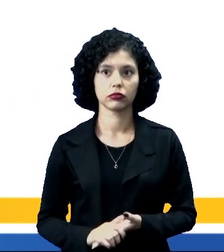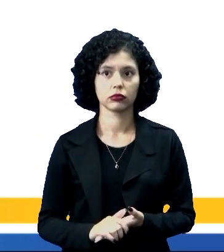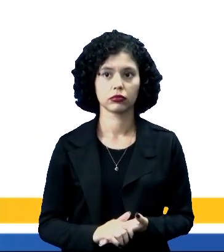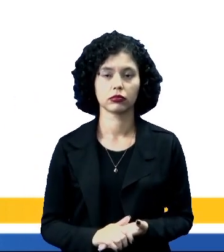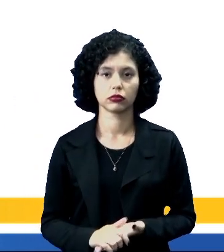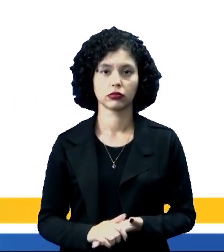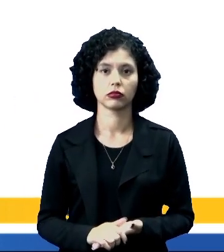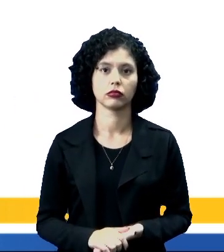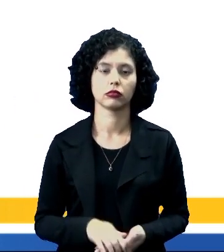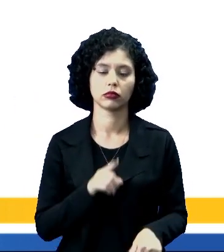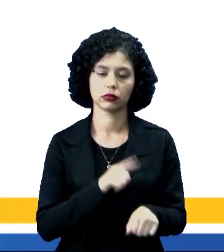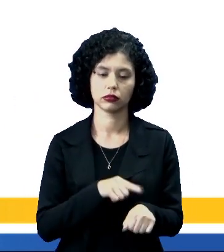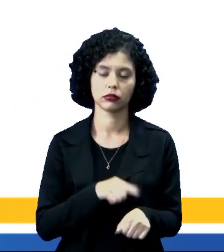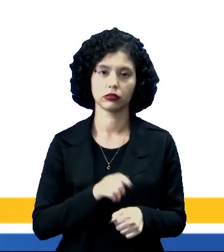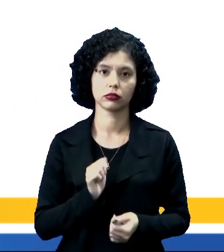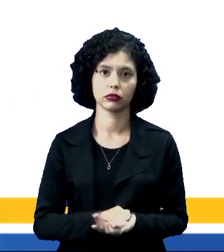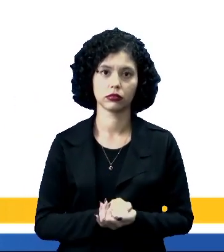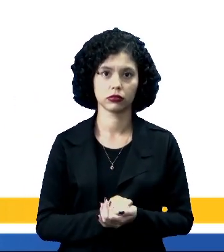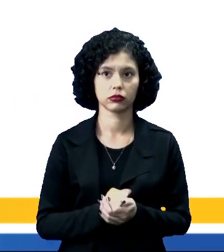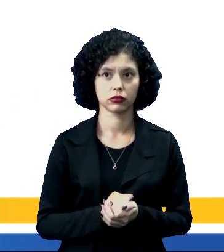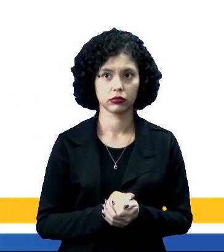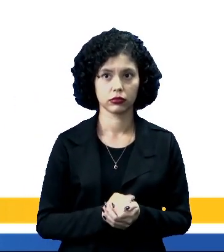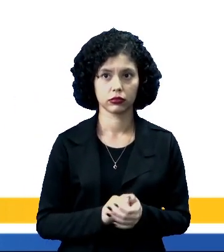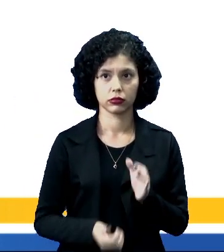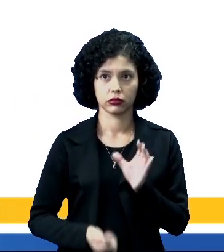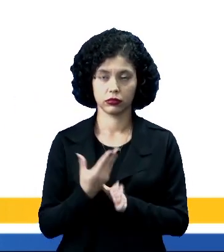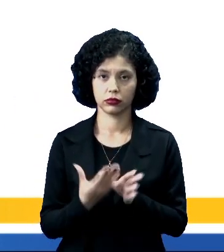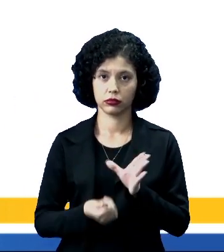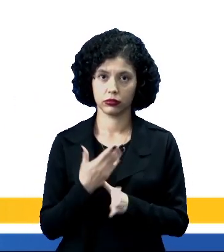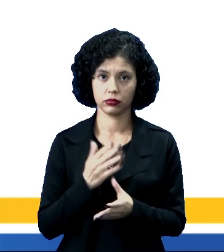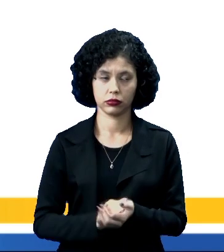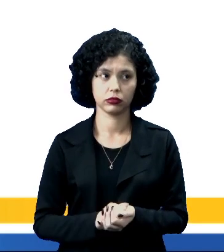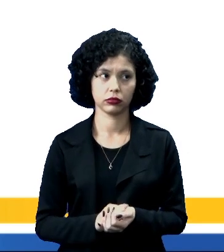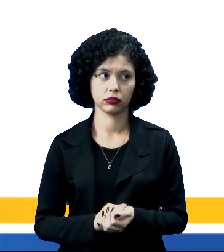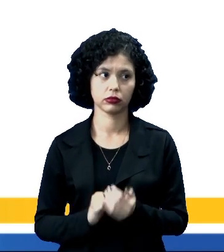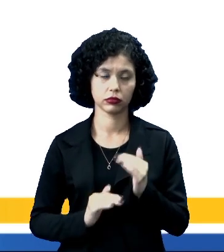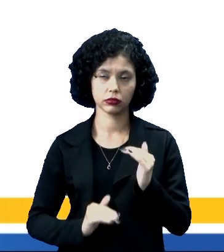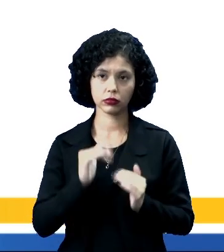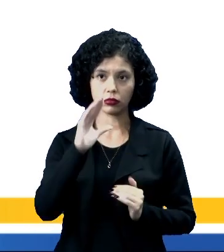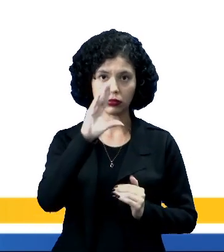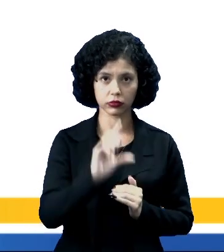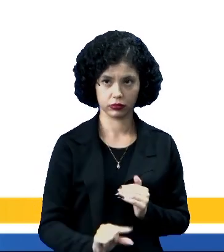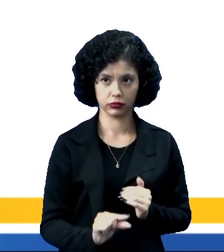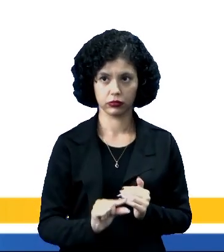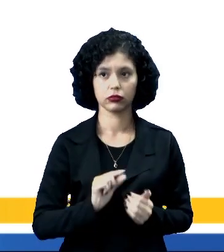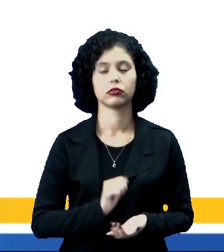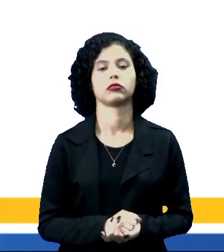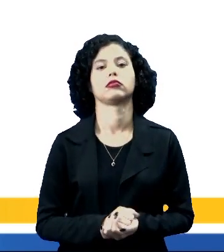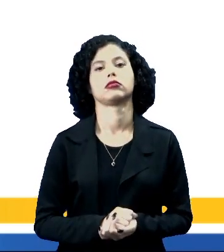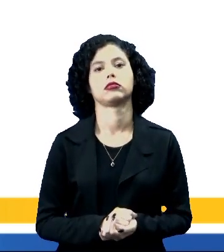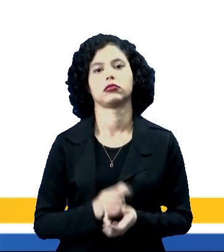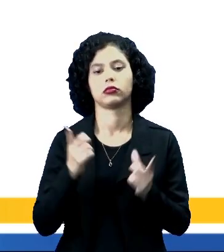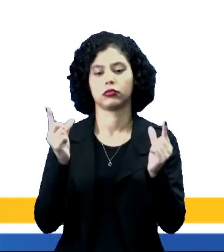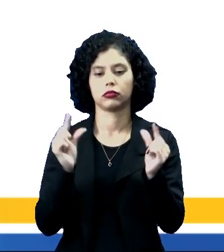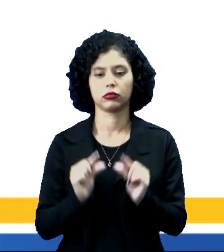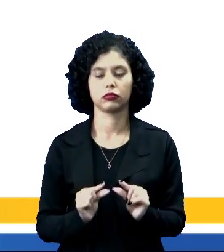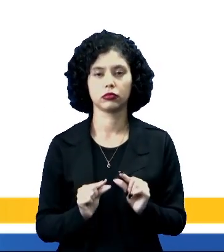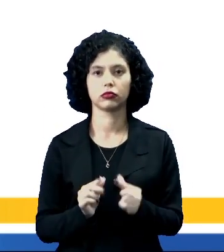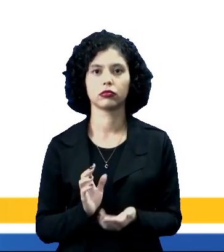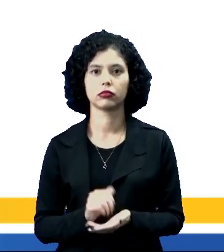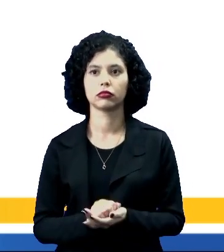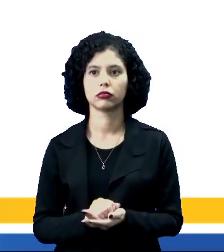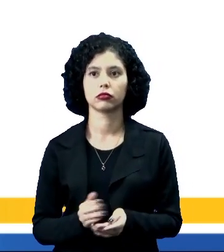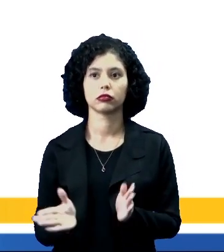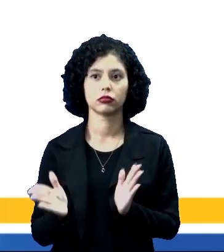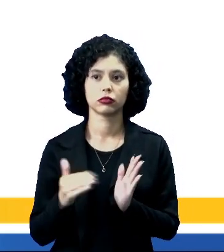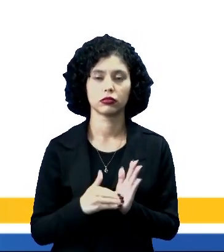então é a hora dos níveis de estrogênio progesterona ao invés de subir descer e eles vão diminuir tanto